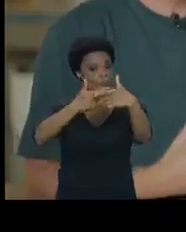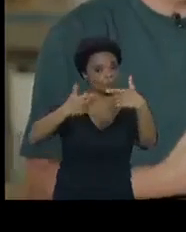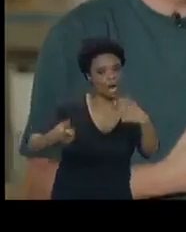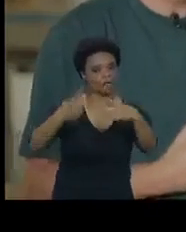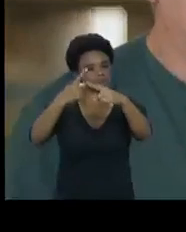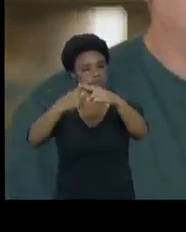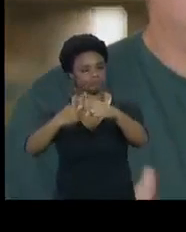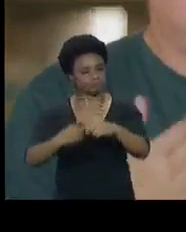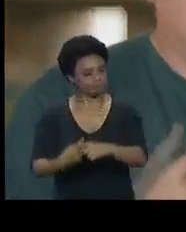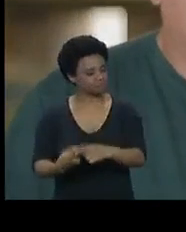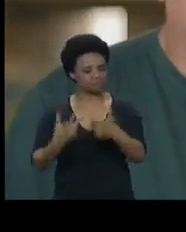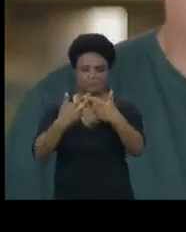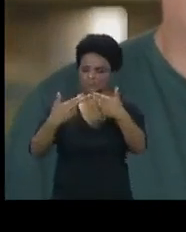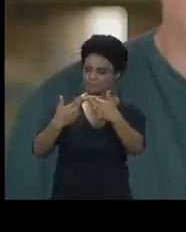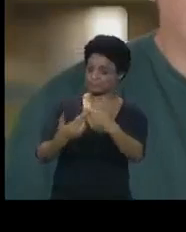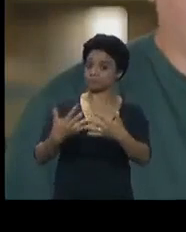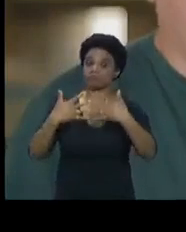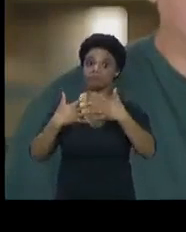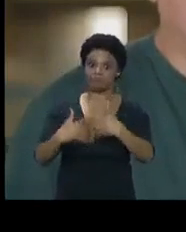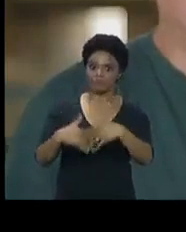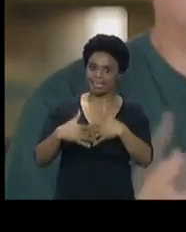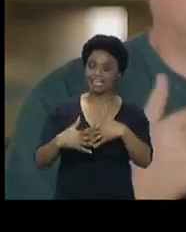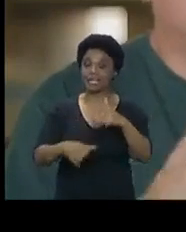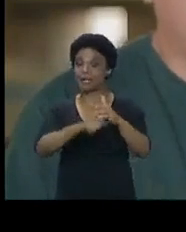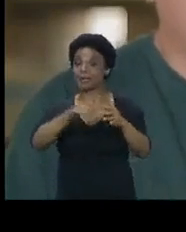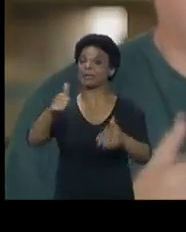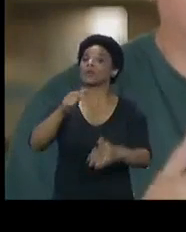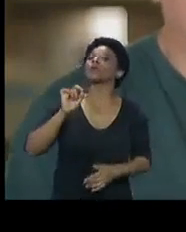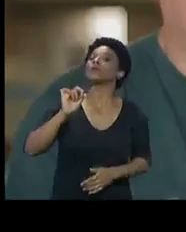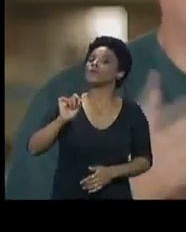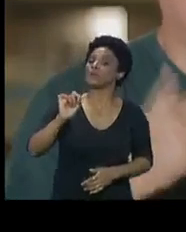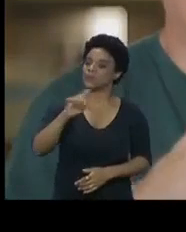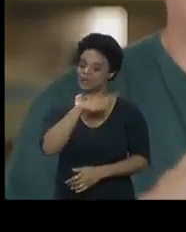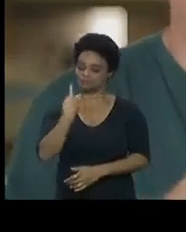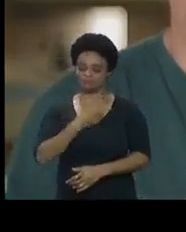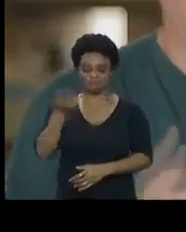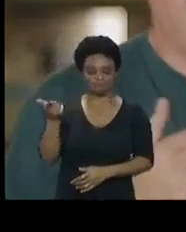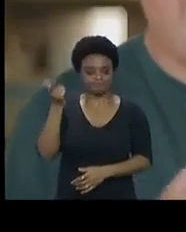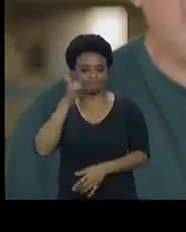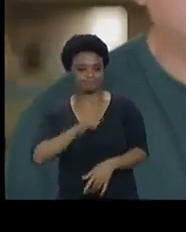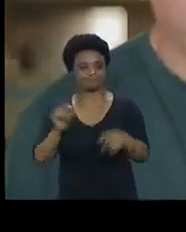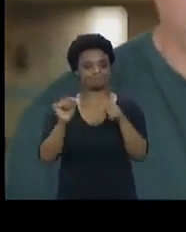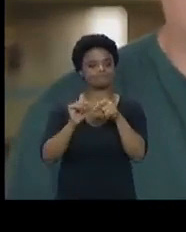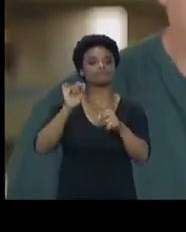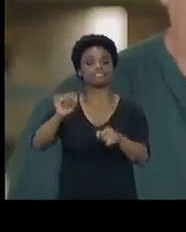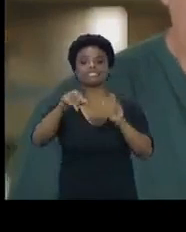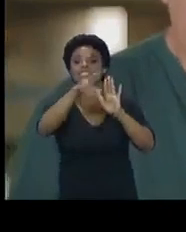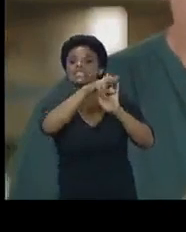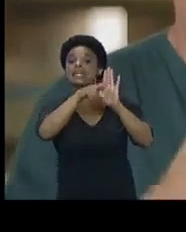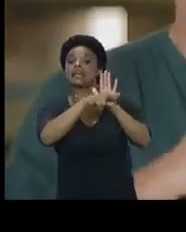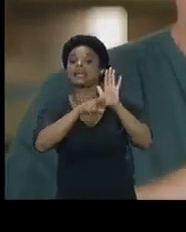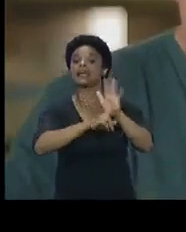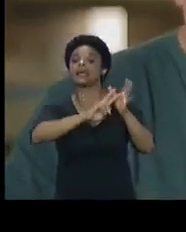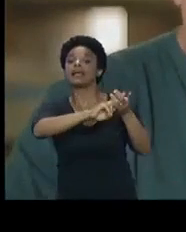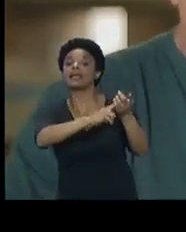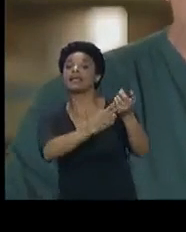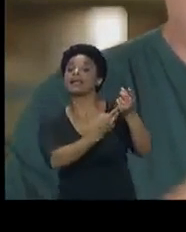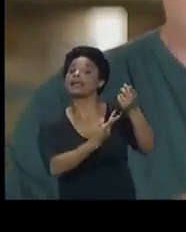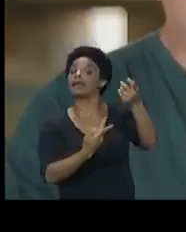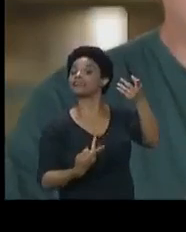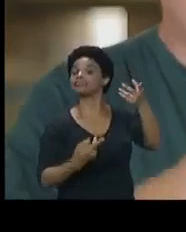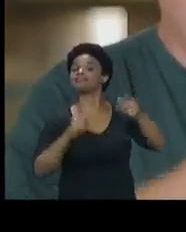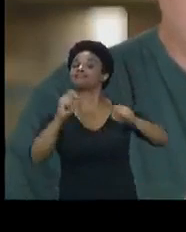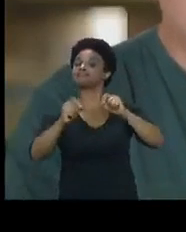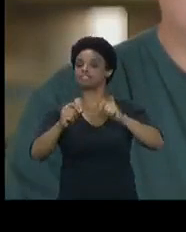mais complicada. Então, o que a gente primeiro faz? A gente consegue fazer as que a gente chama regras de derivação. A gente prova